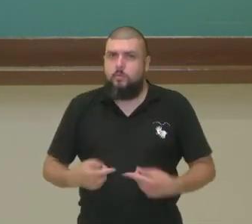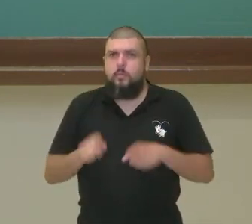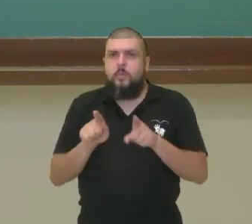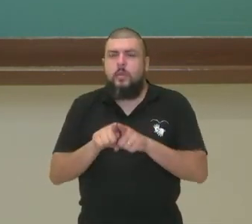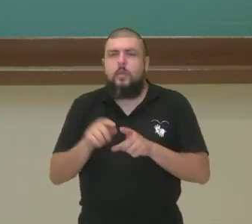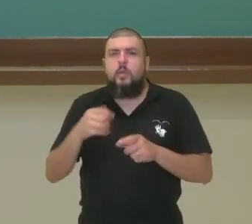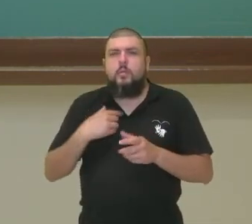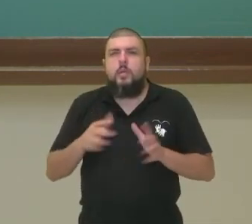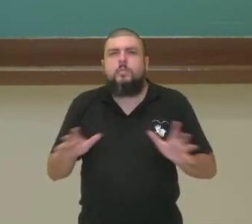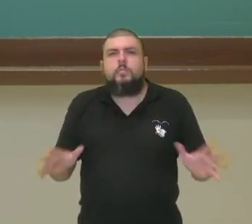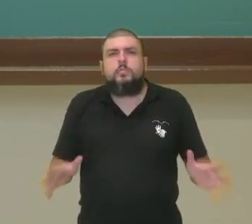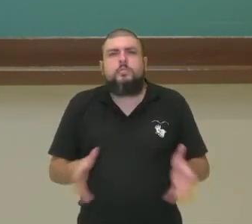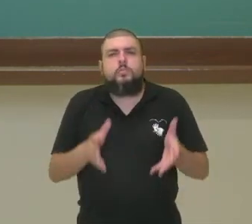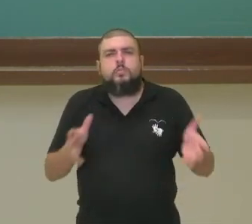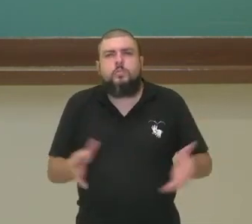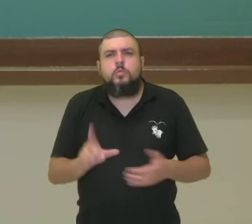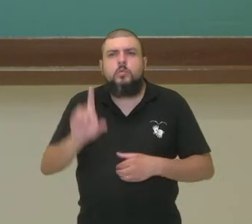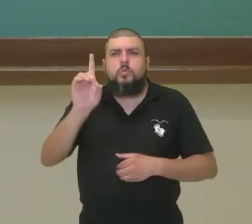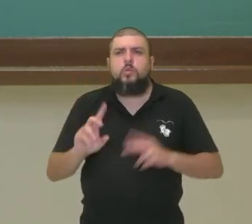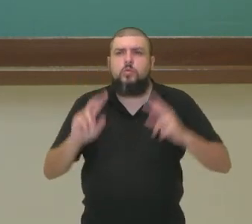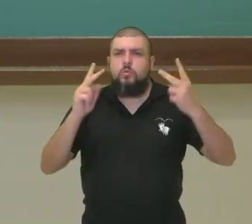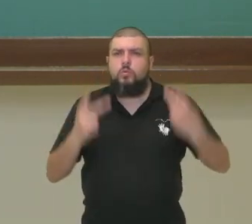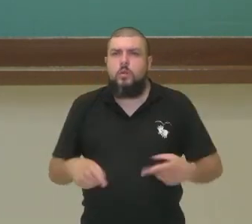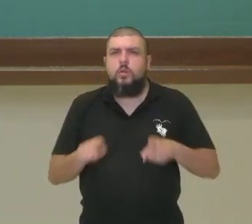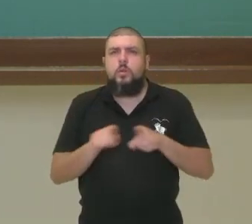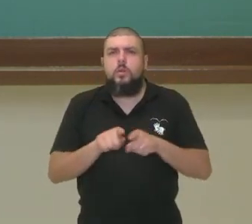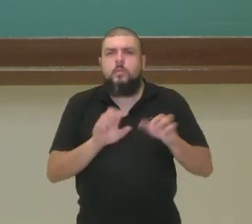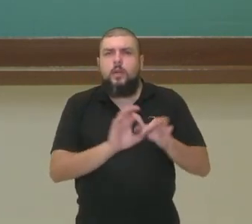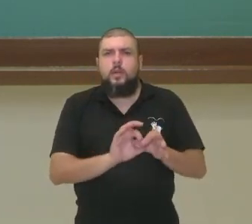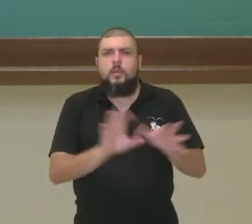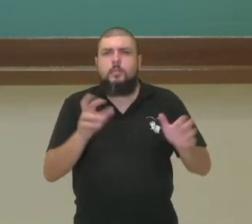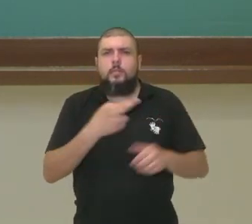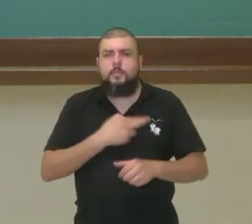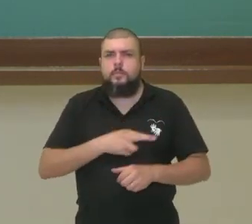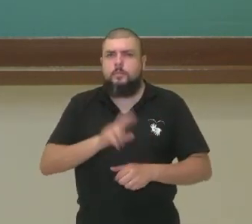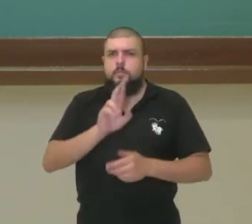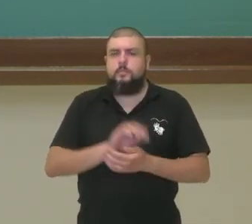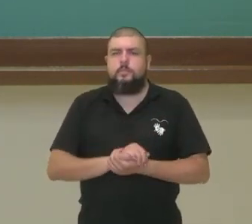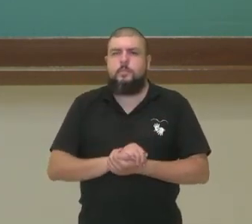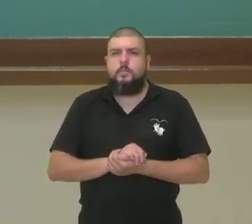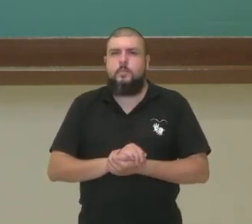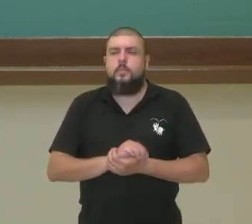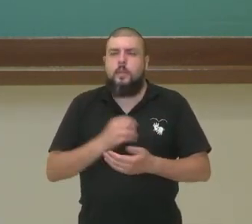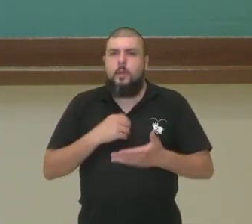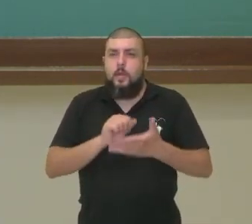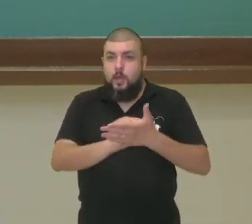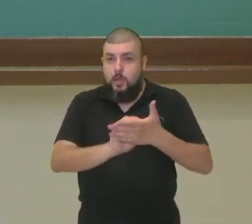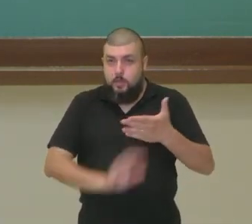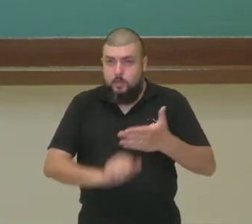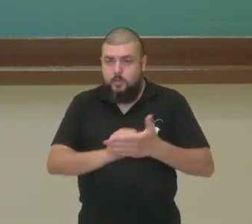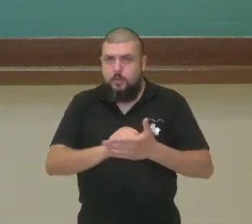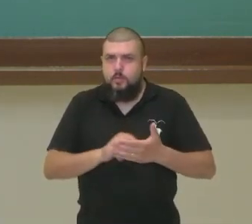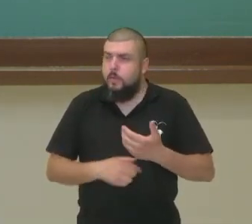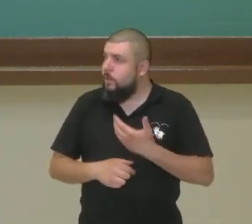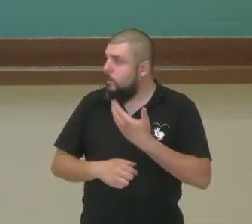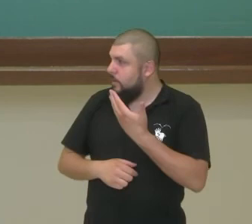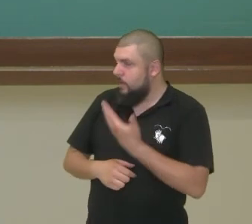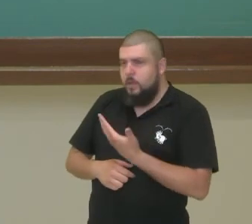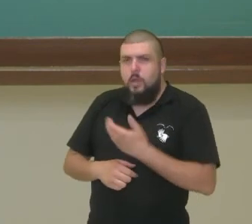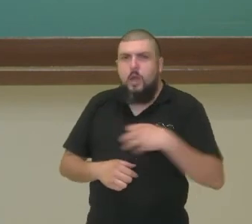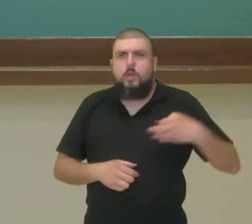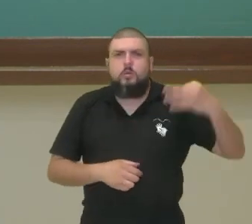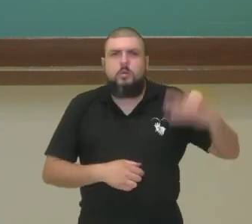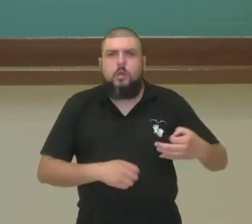humanos e a liberdade religiosa. Então, nesta atividade, mais importante do que acertou ou errou, é o quanto